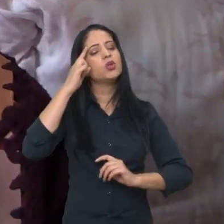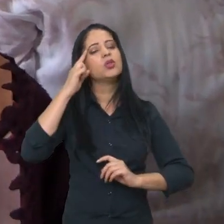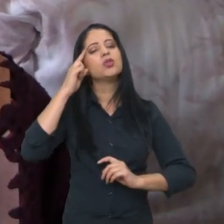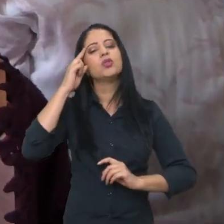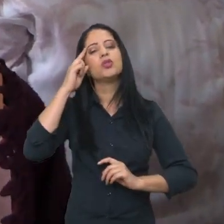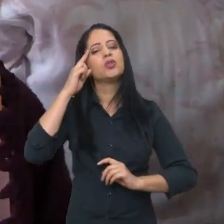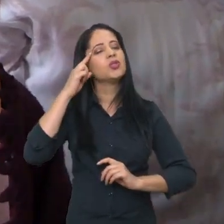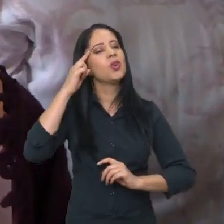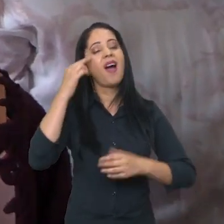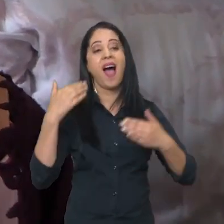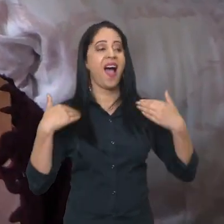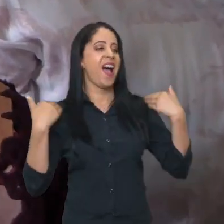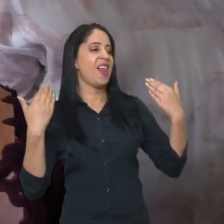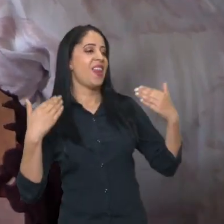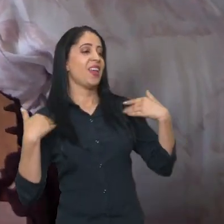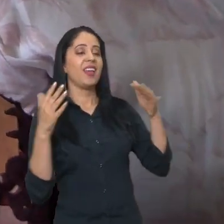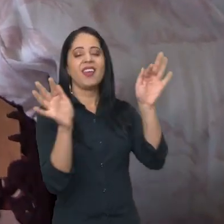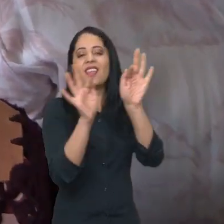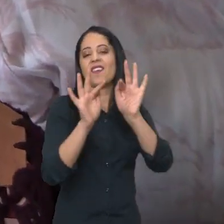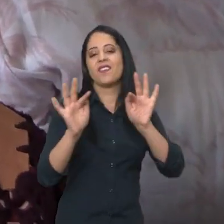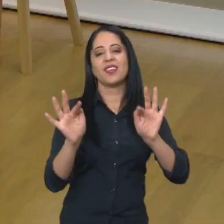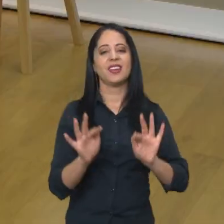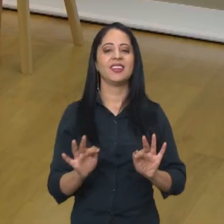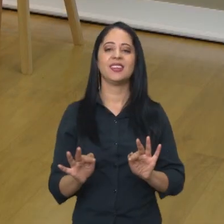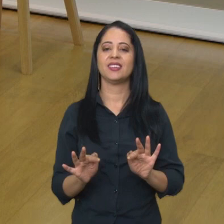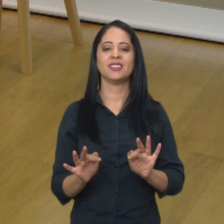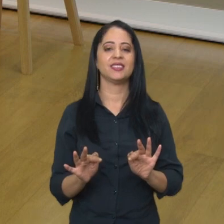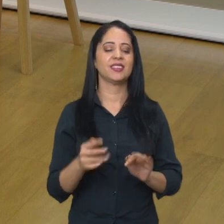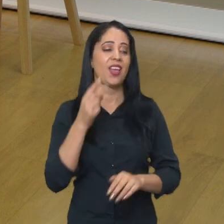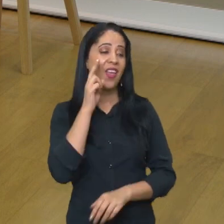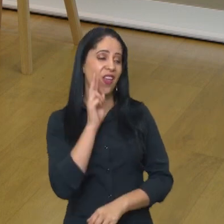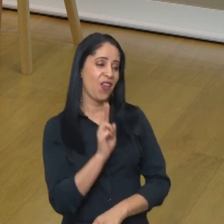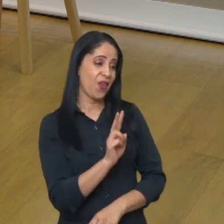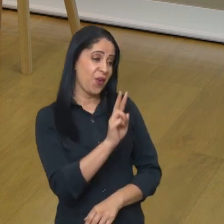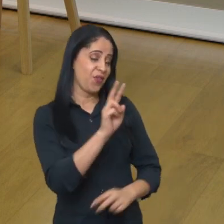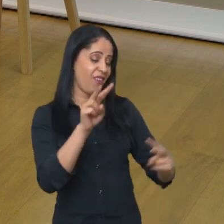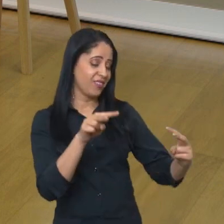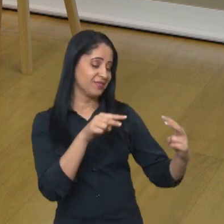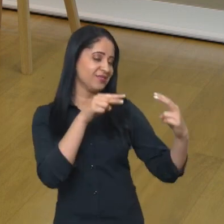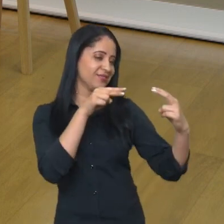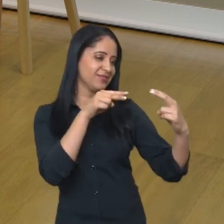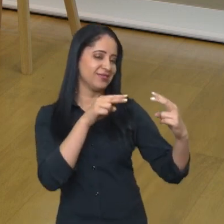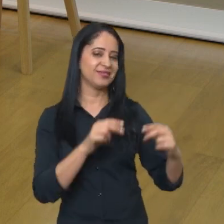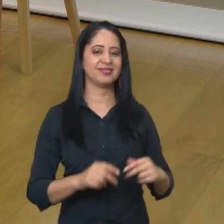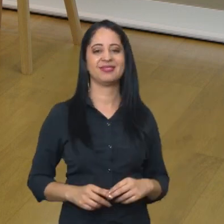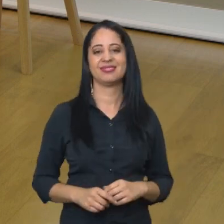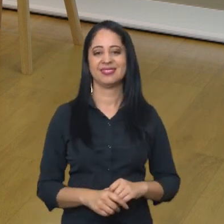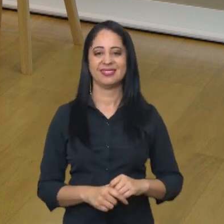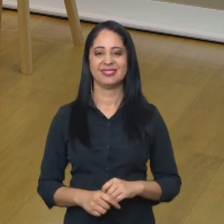sonho que a alegria me traz, nele você está.